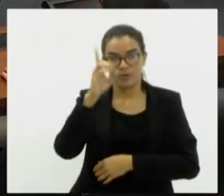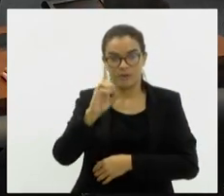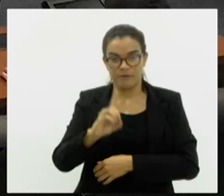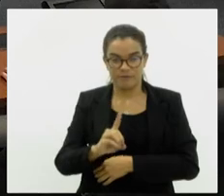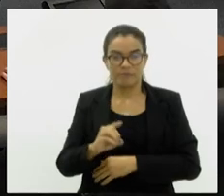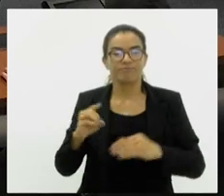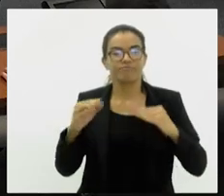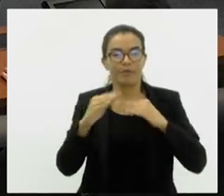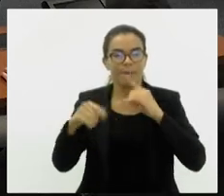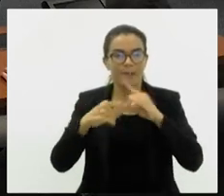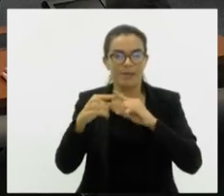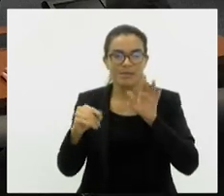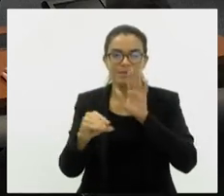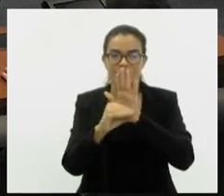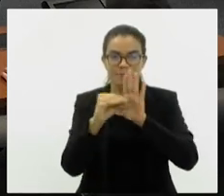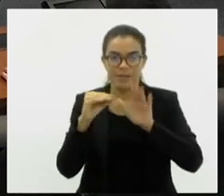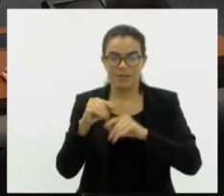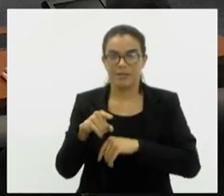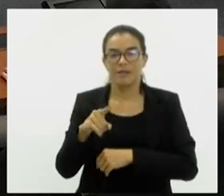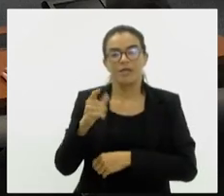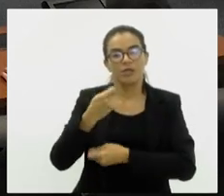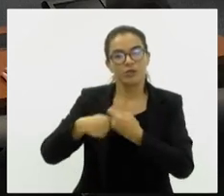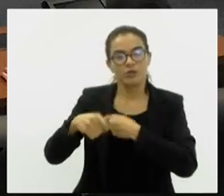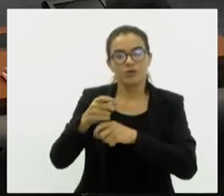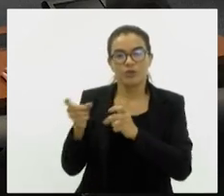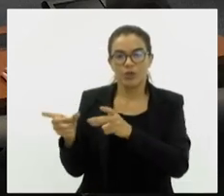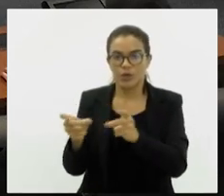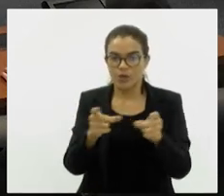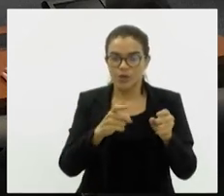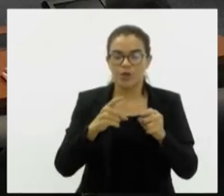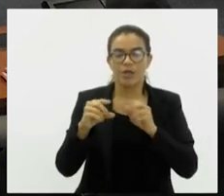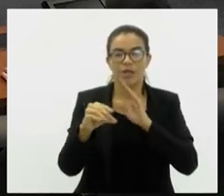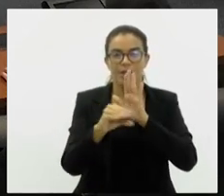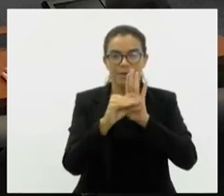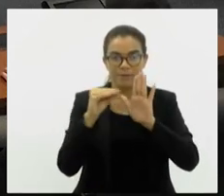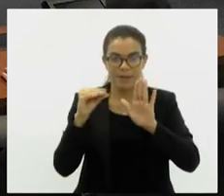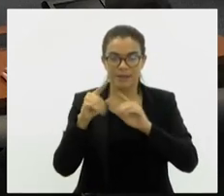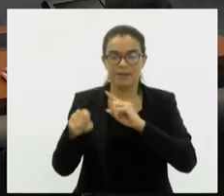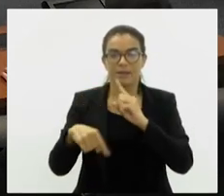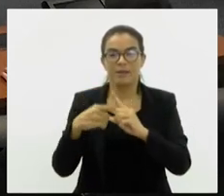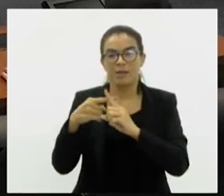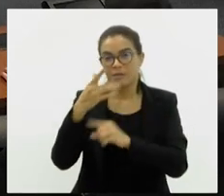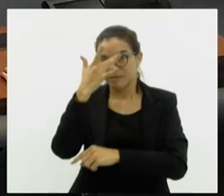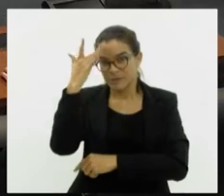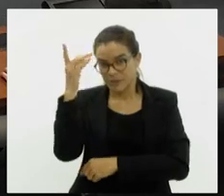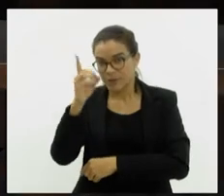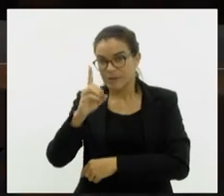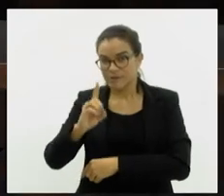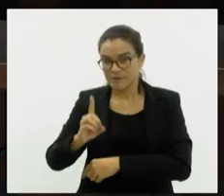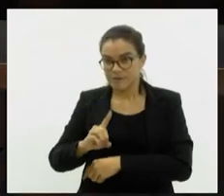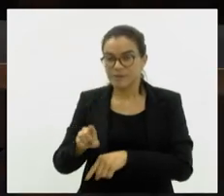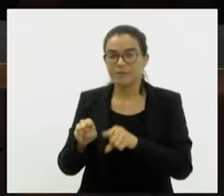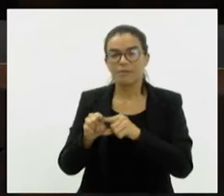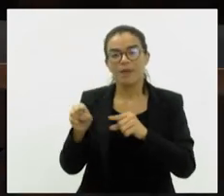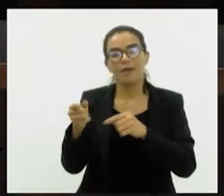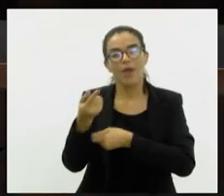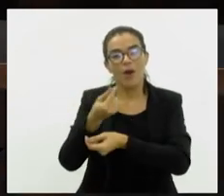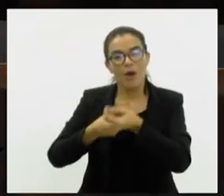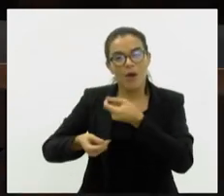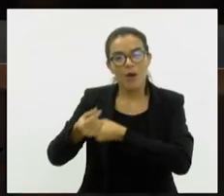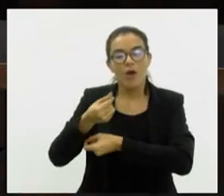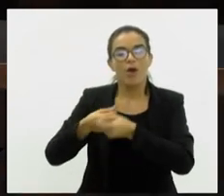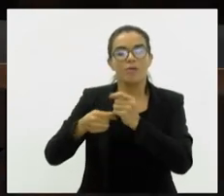com emenda, de Economia, Indústria e Comércio, favorável com emenda da Comissão da Pessoa com Deficiência, e de Orçamento,